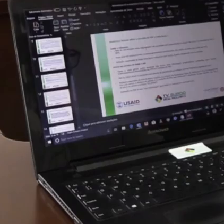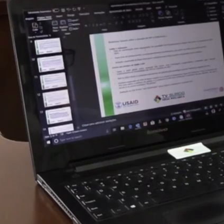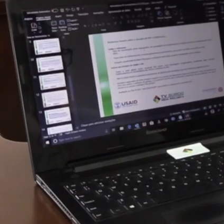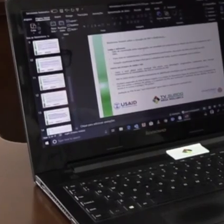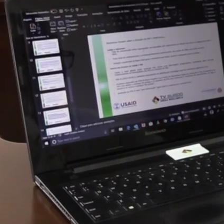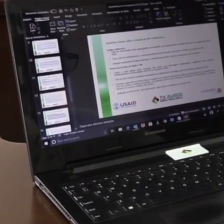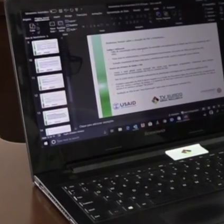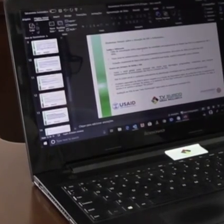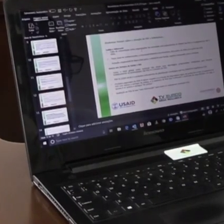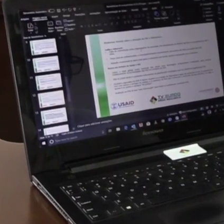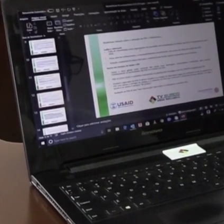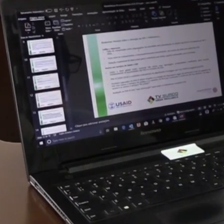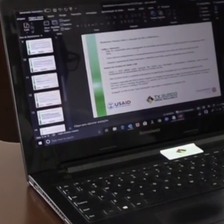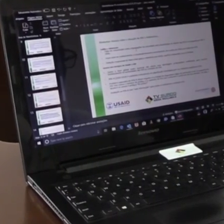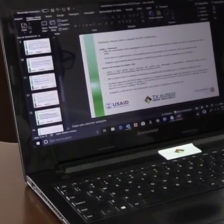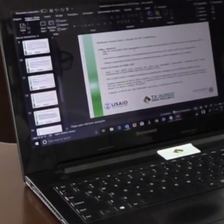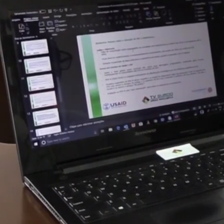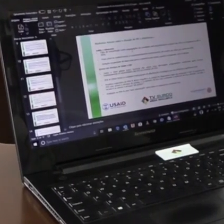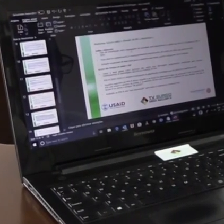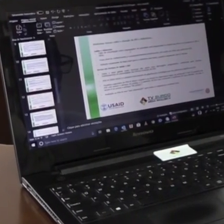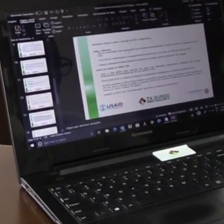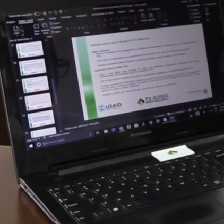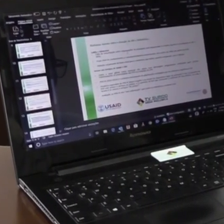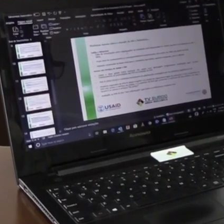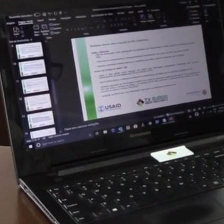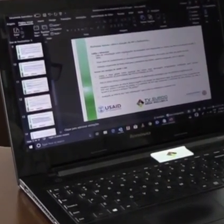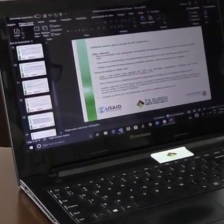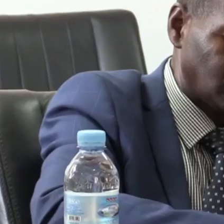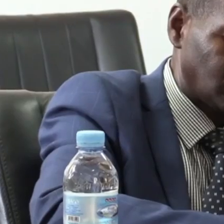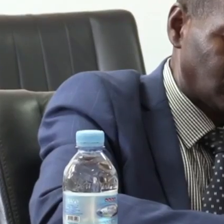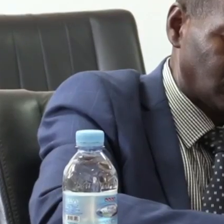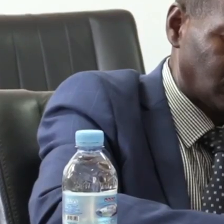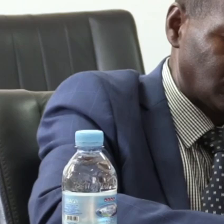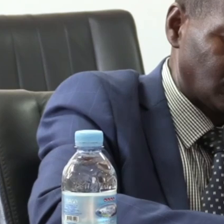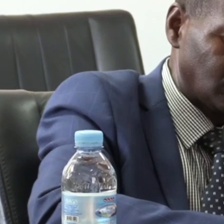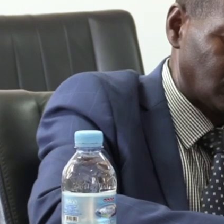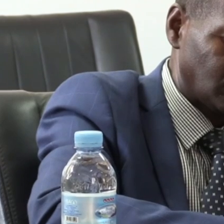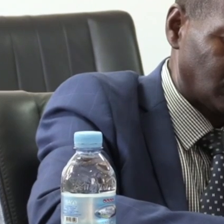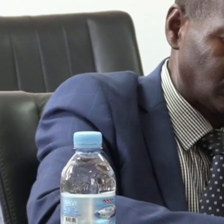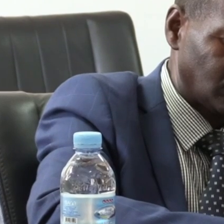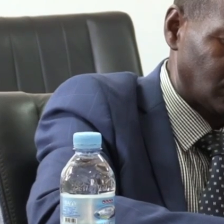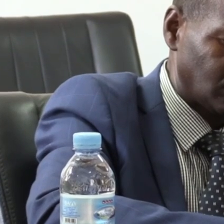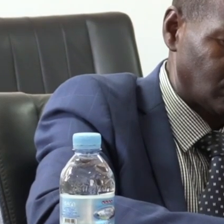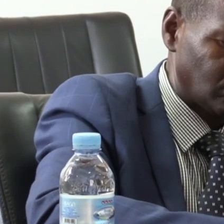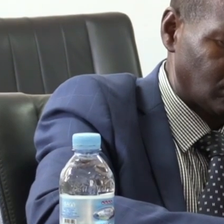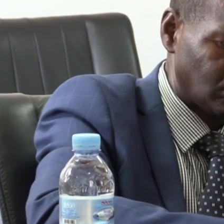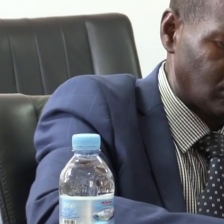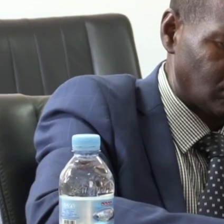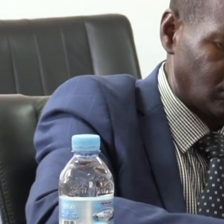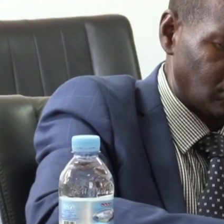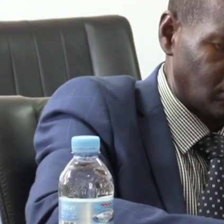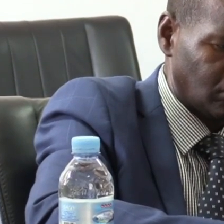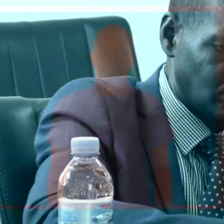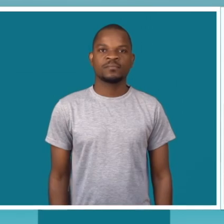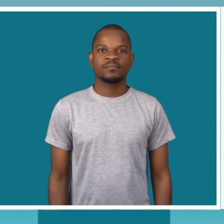buscam formas de garantir que esta camada social tenha maior acesso aos serviços de HIV no